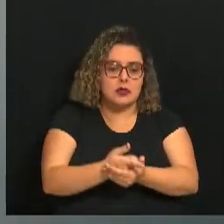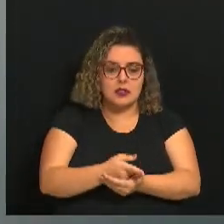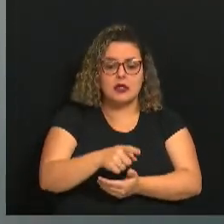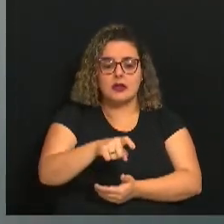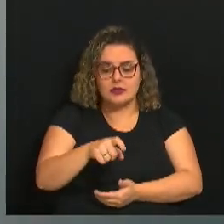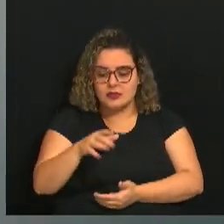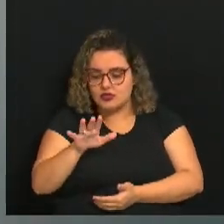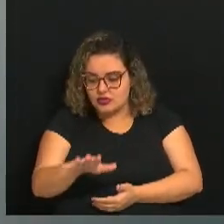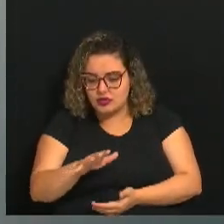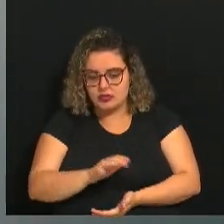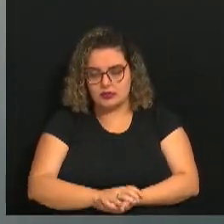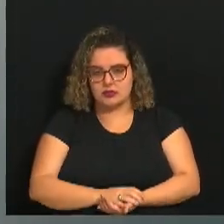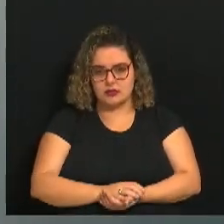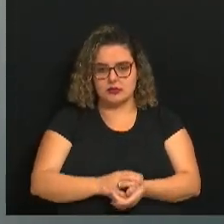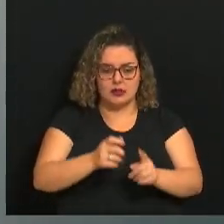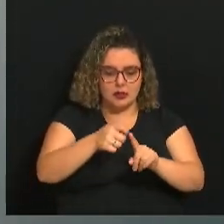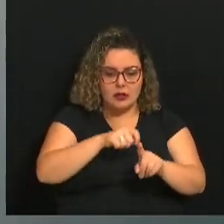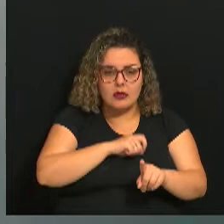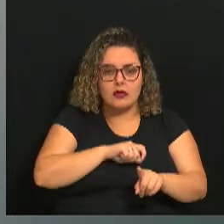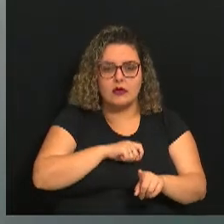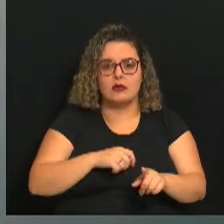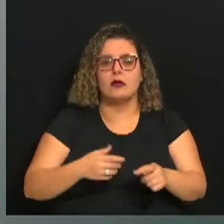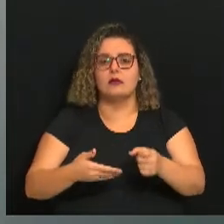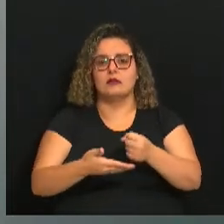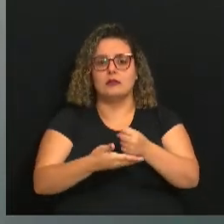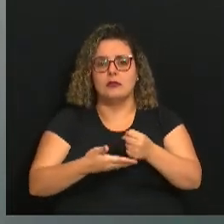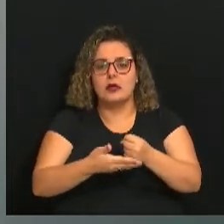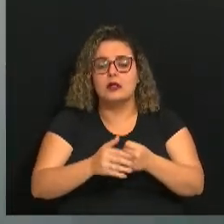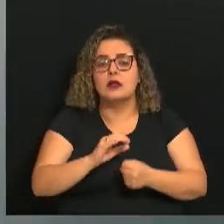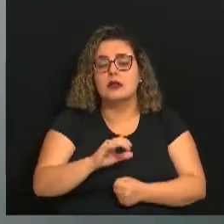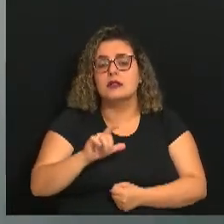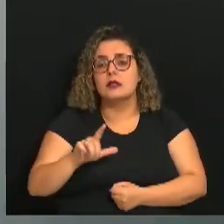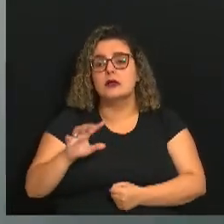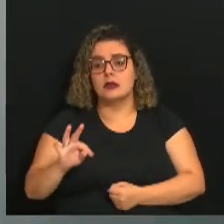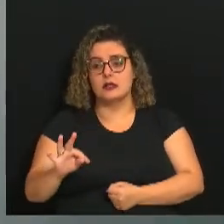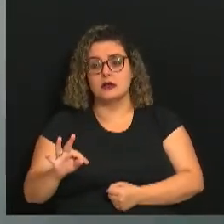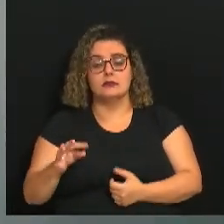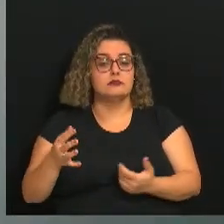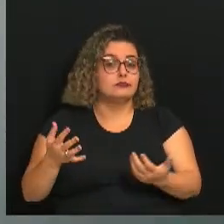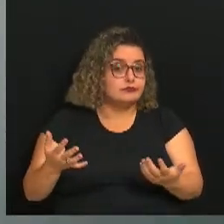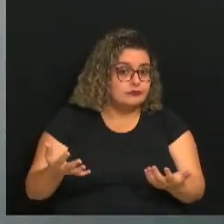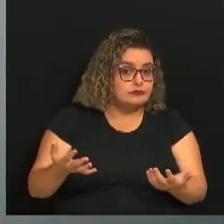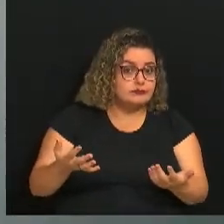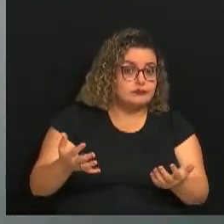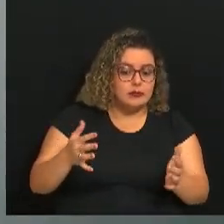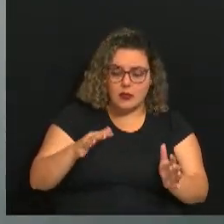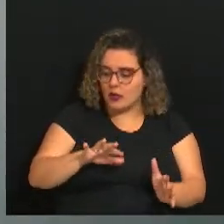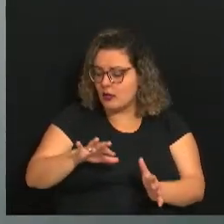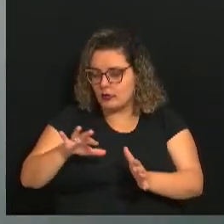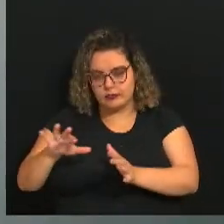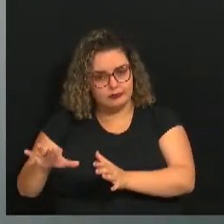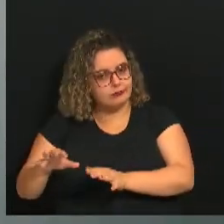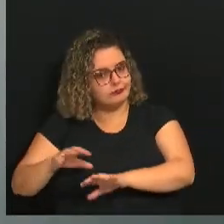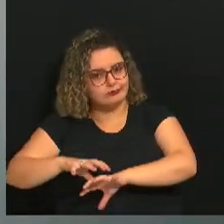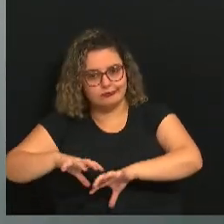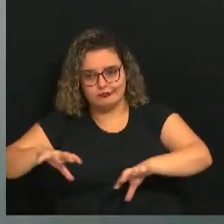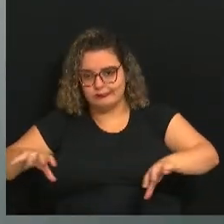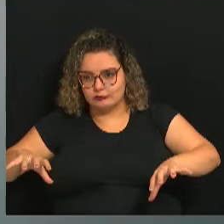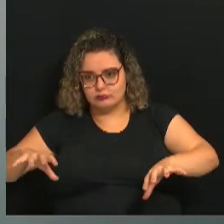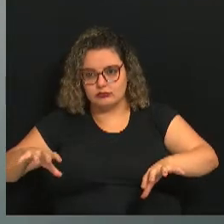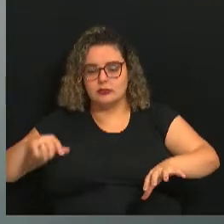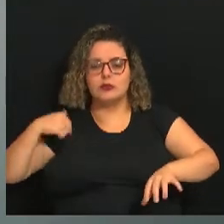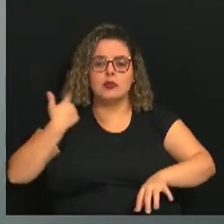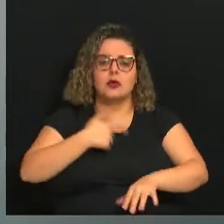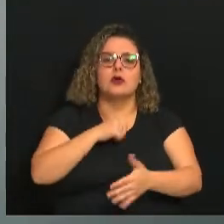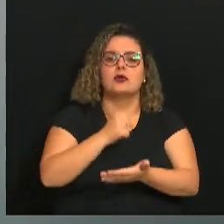uma relação lá trabalhista, baseada na CLT. Mas, enfim, fora isso, no nosso contrato de cuidadores, nós